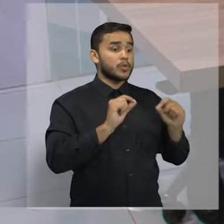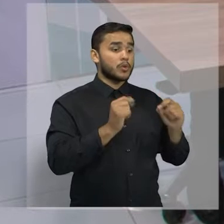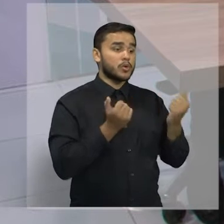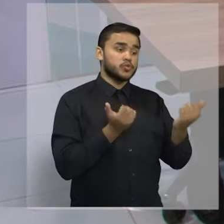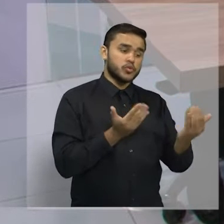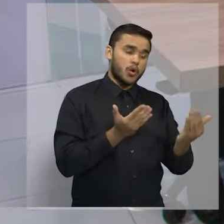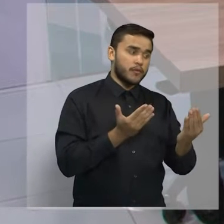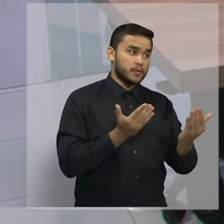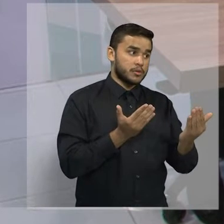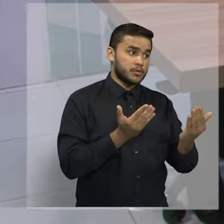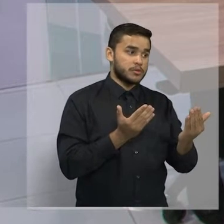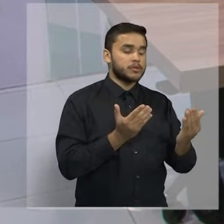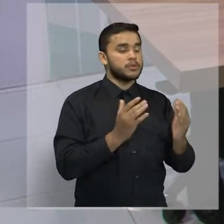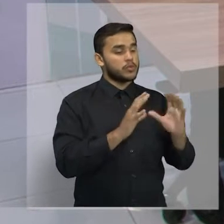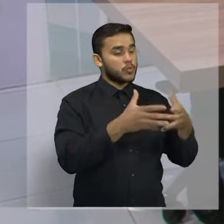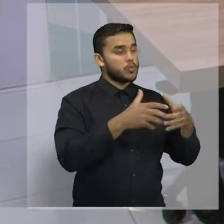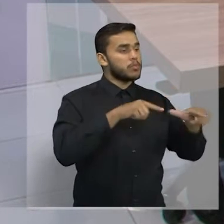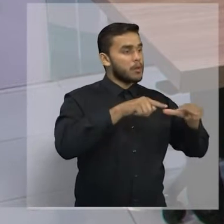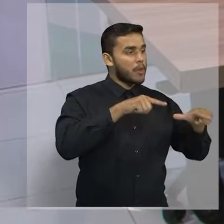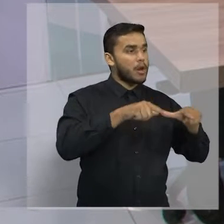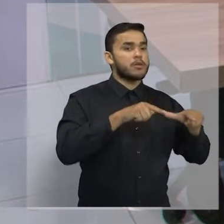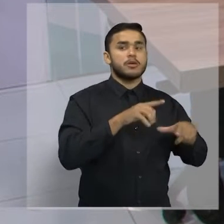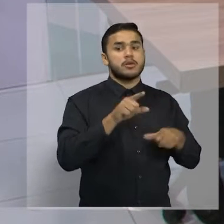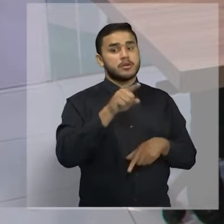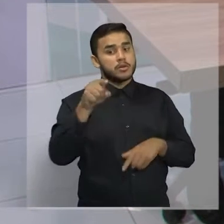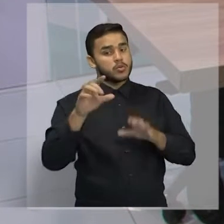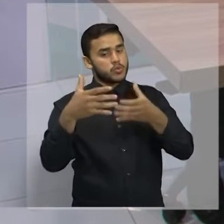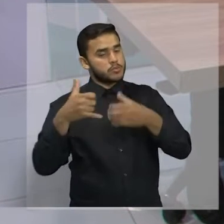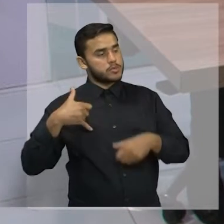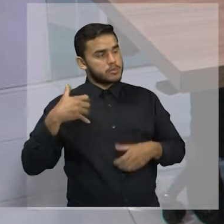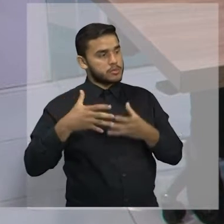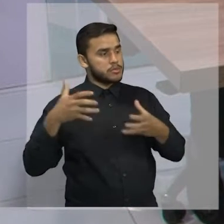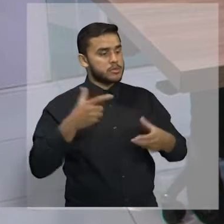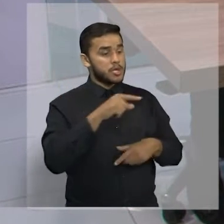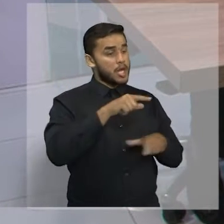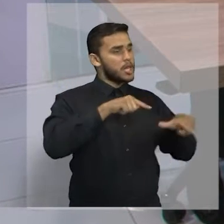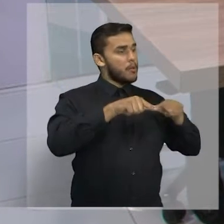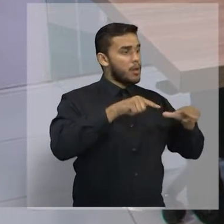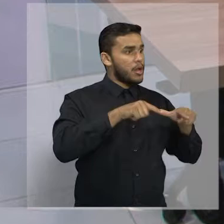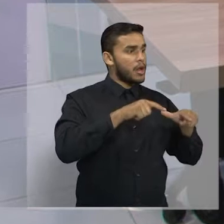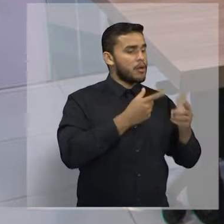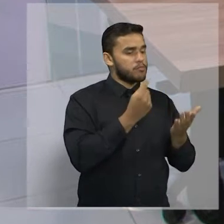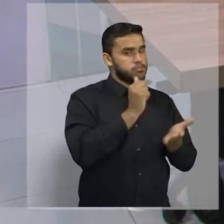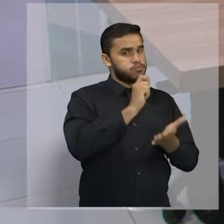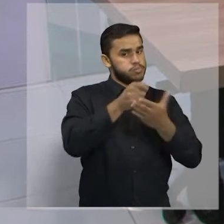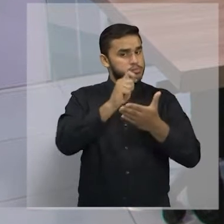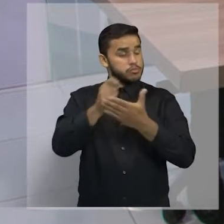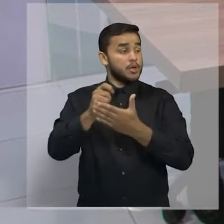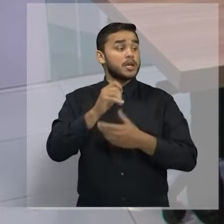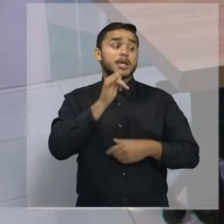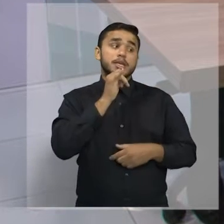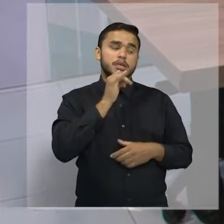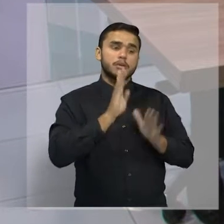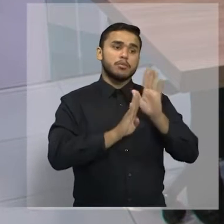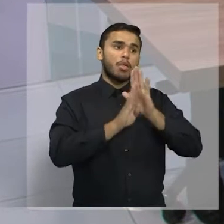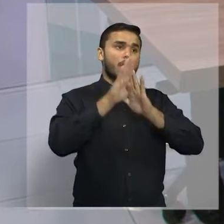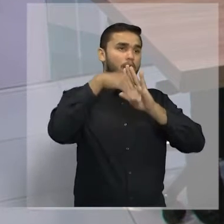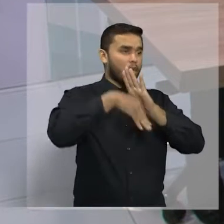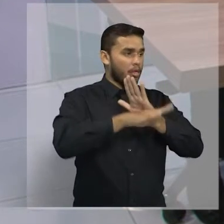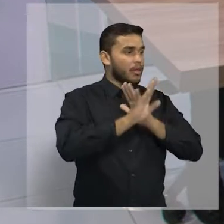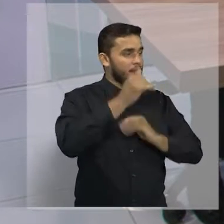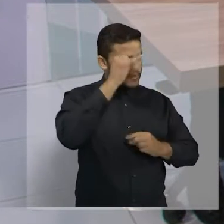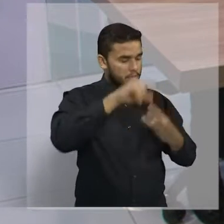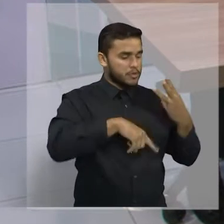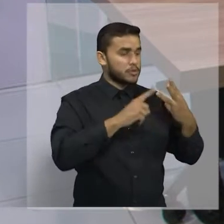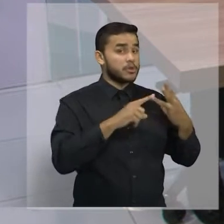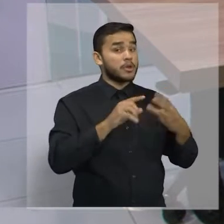evitar a flutuação econômica. E o terceiro foco é poupança nacional para os investimentos. Essa é a